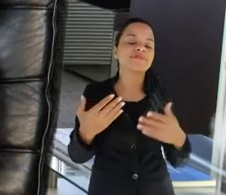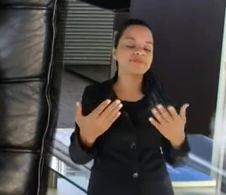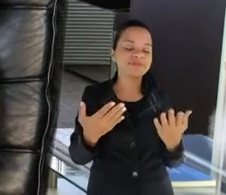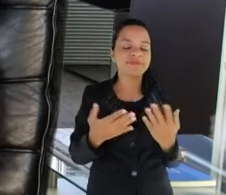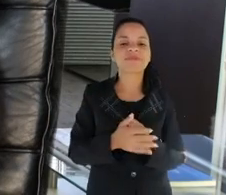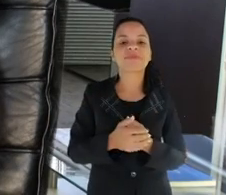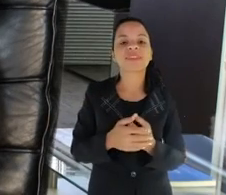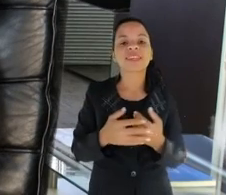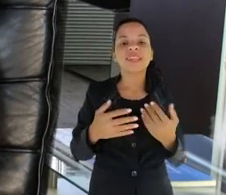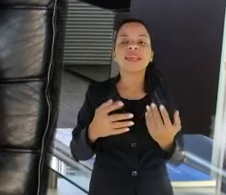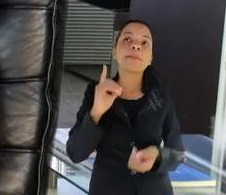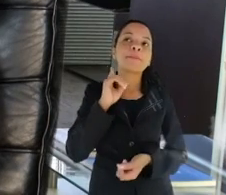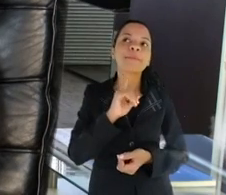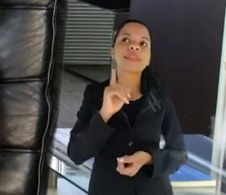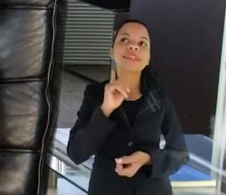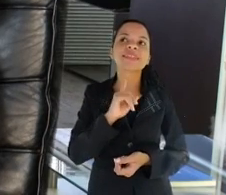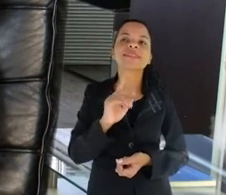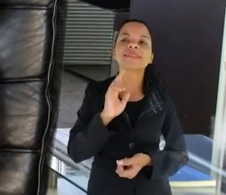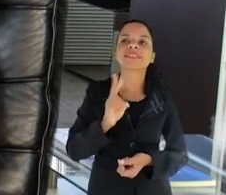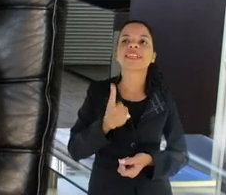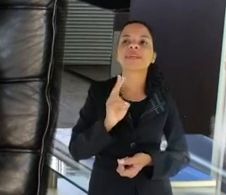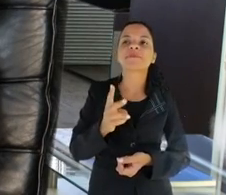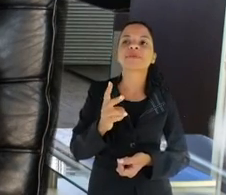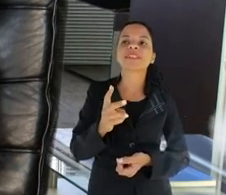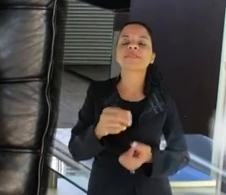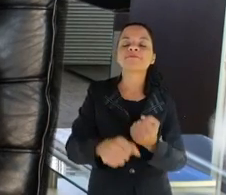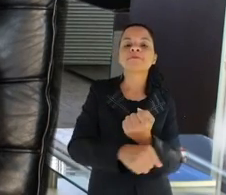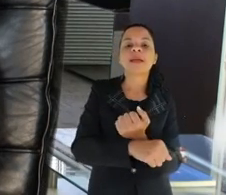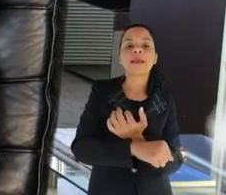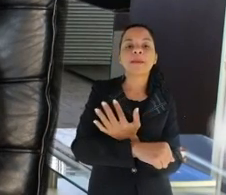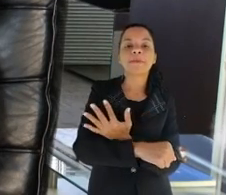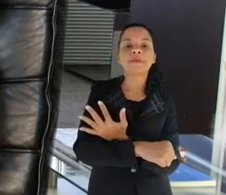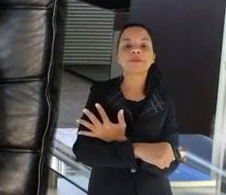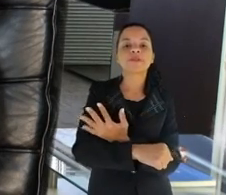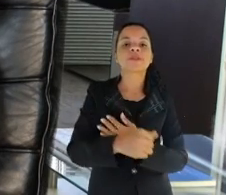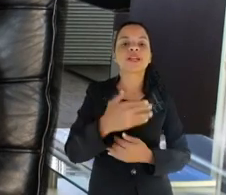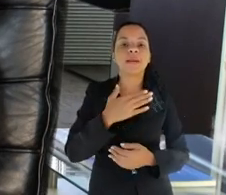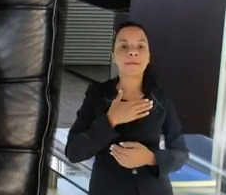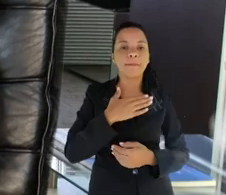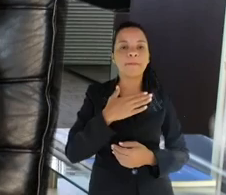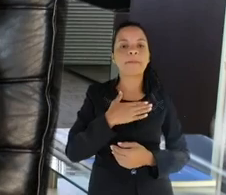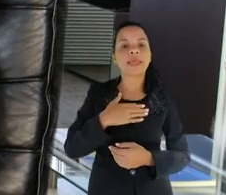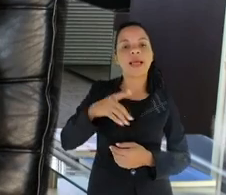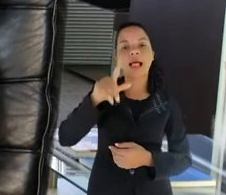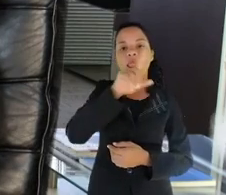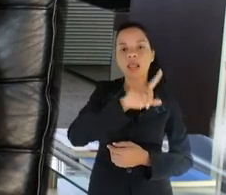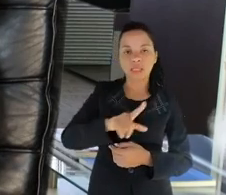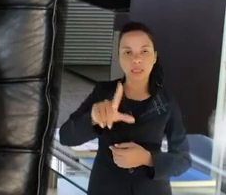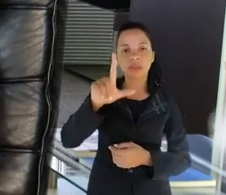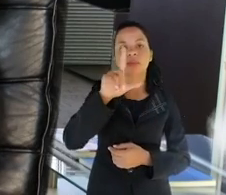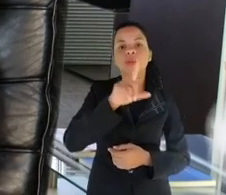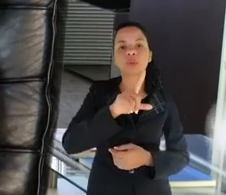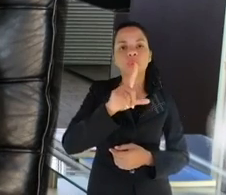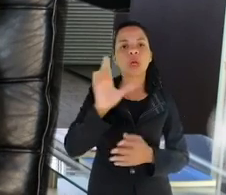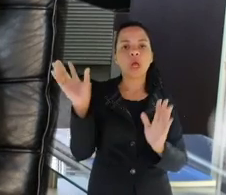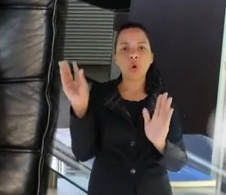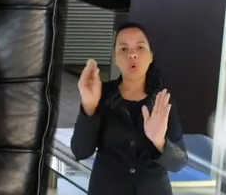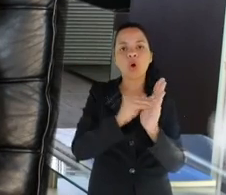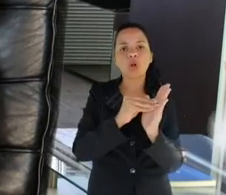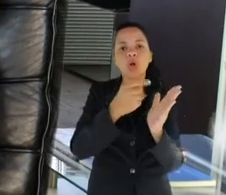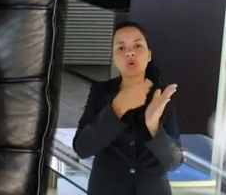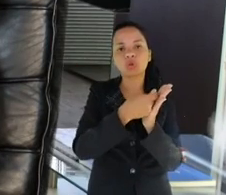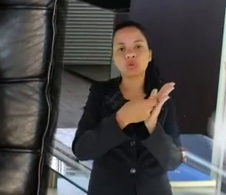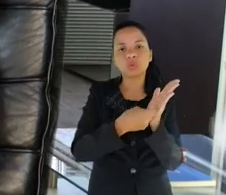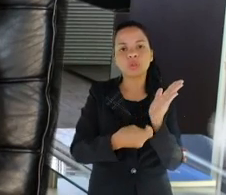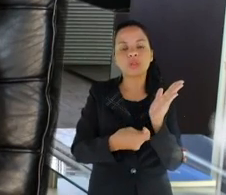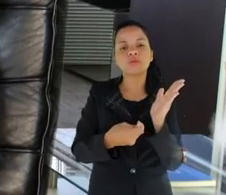me emocionado muito. Na minha literatura, eu coloco fatos de Minas, do cotidiano de